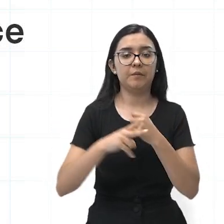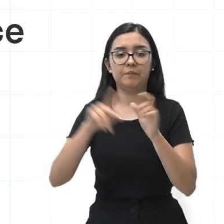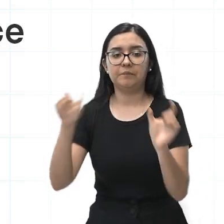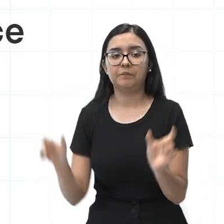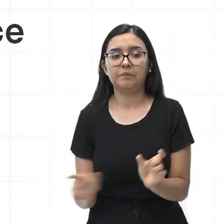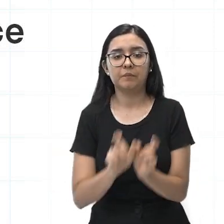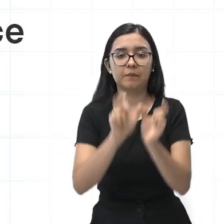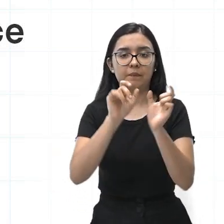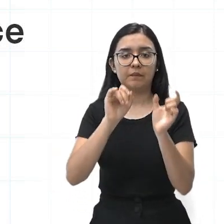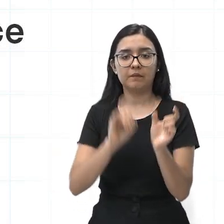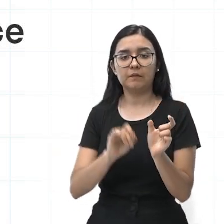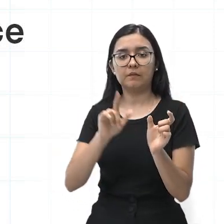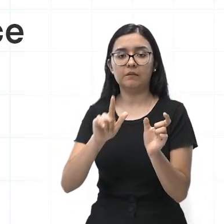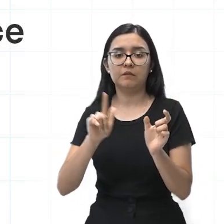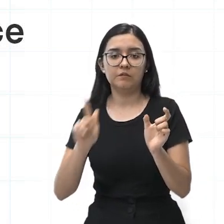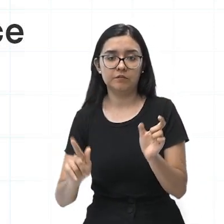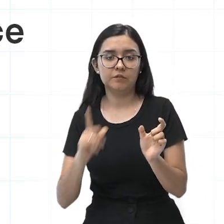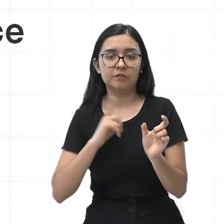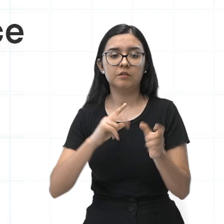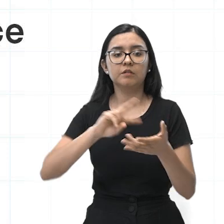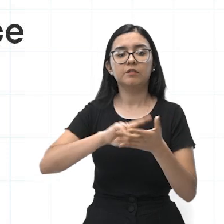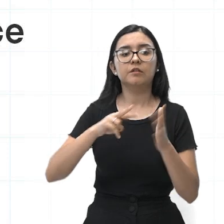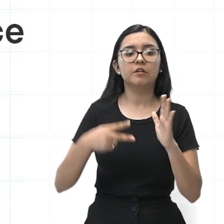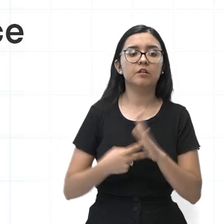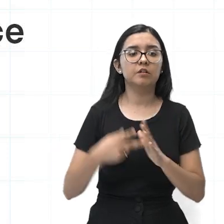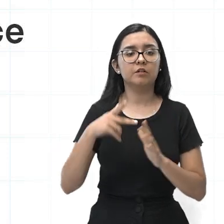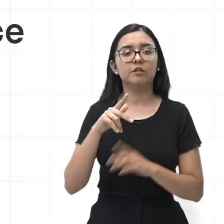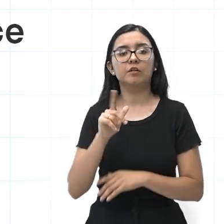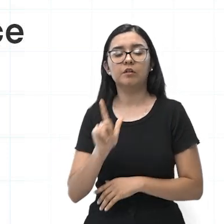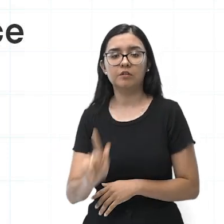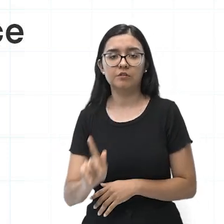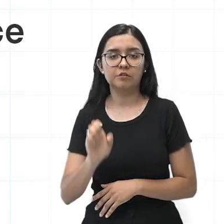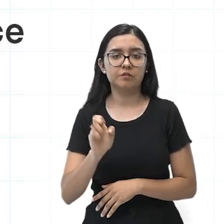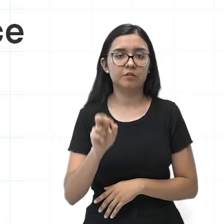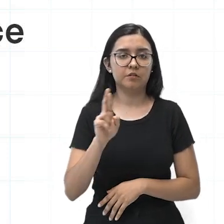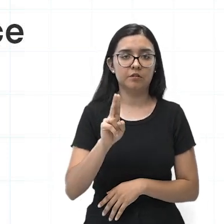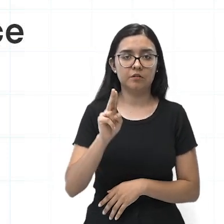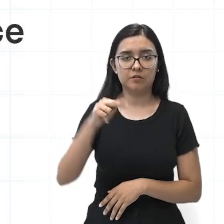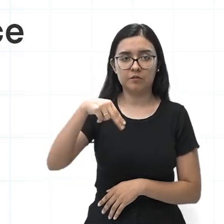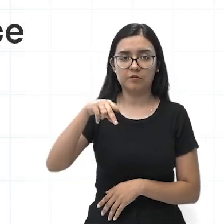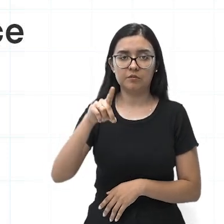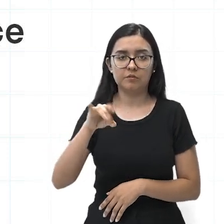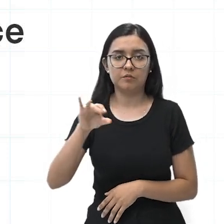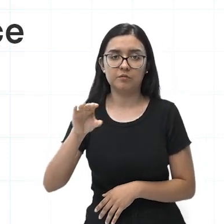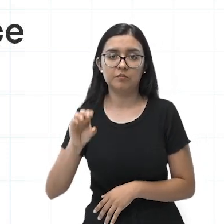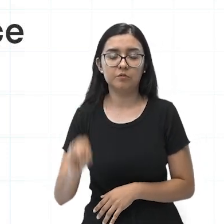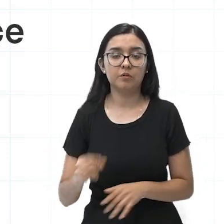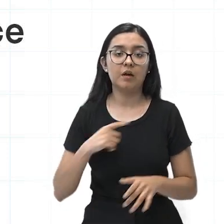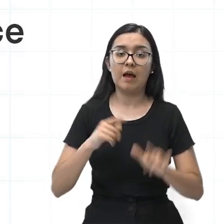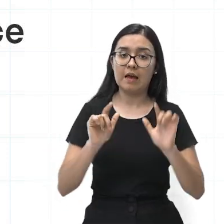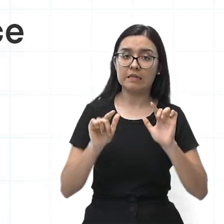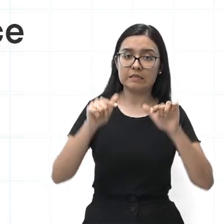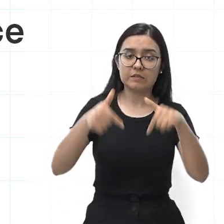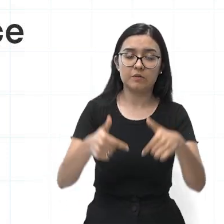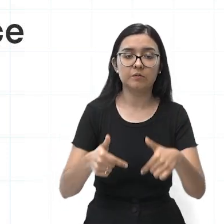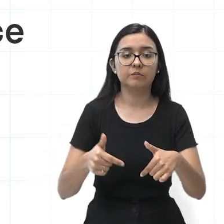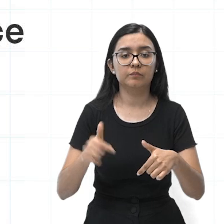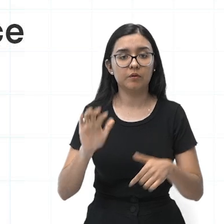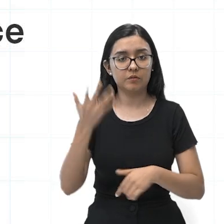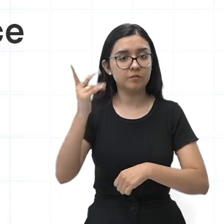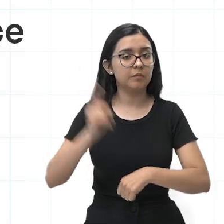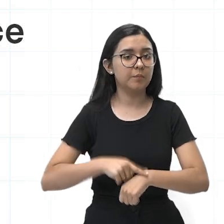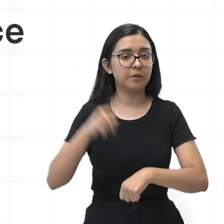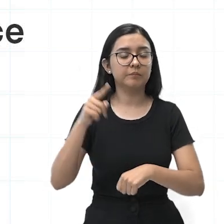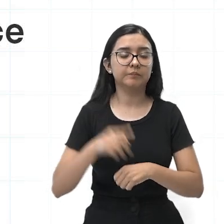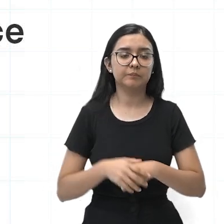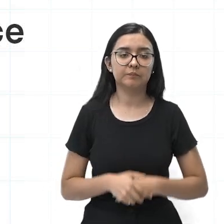em ing, ele indica gerúndio, ou seja, que a ação está acontecendo naquele momento, tá? Describing my